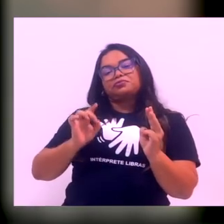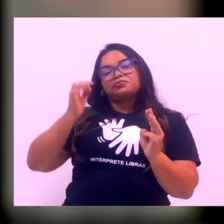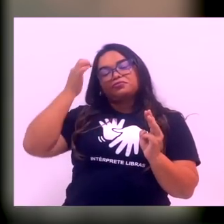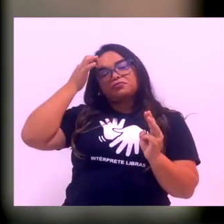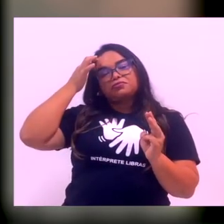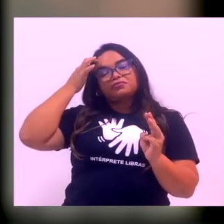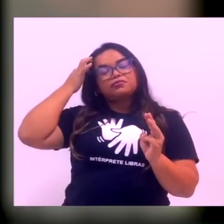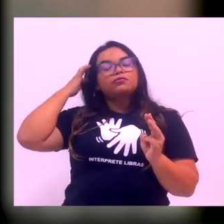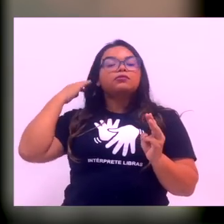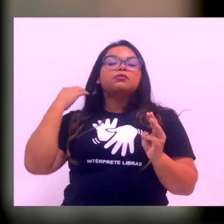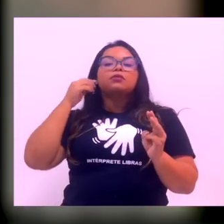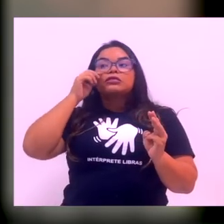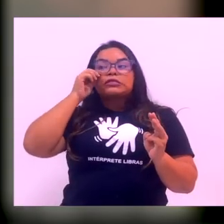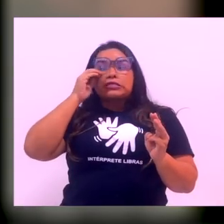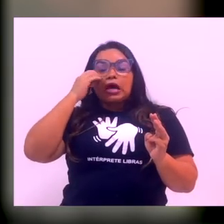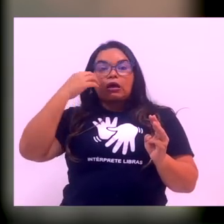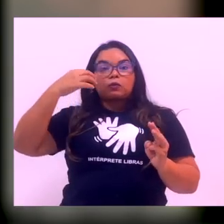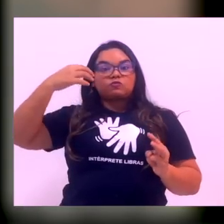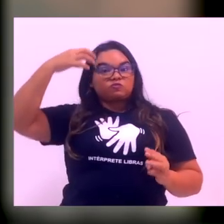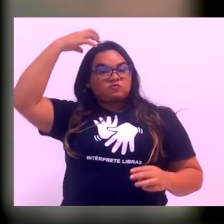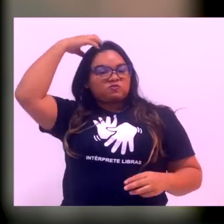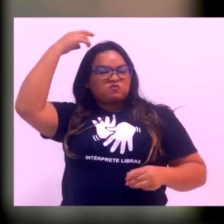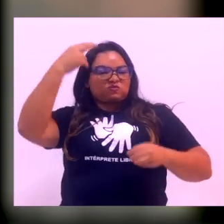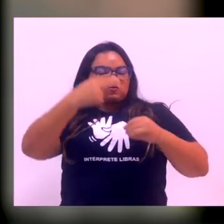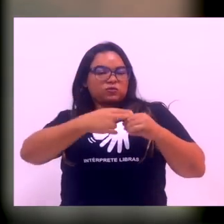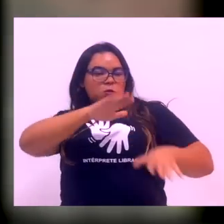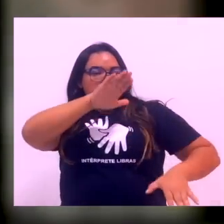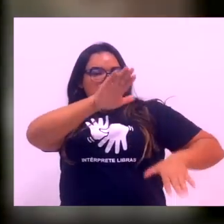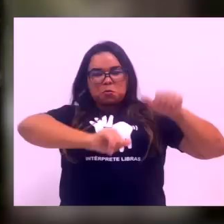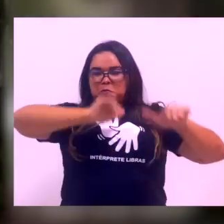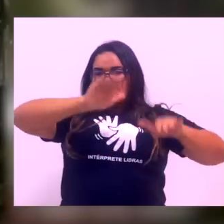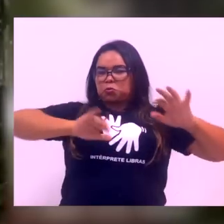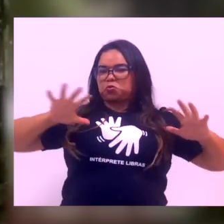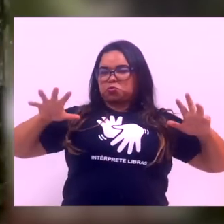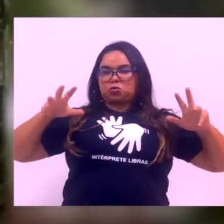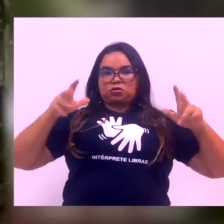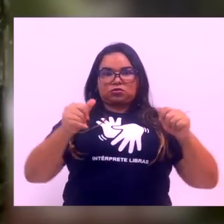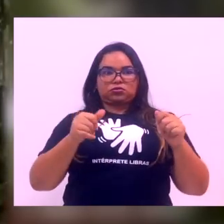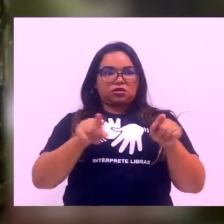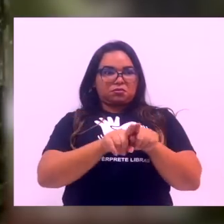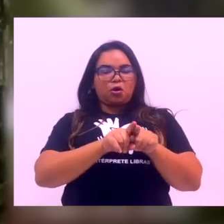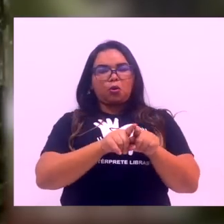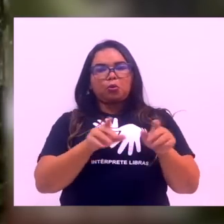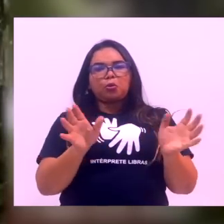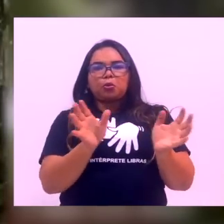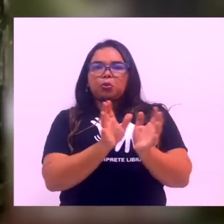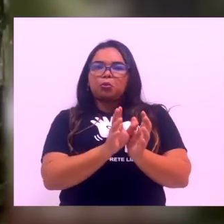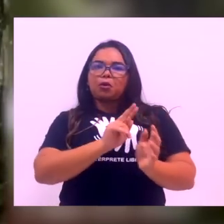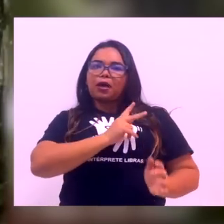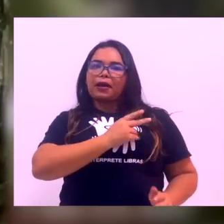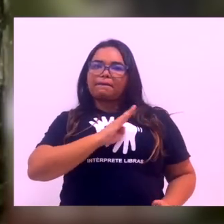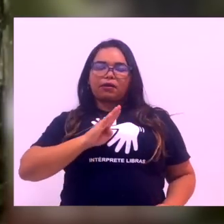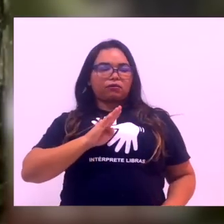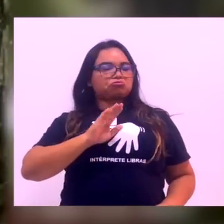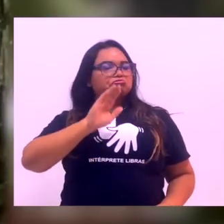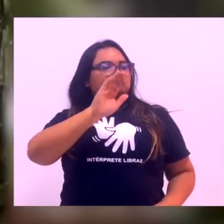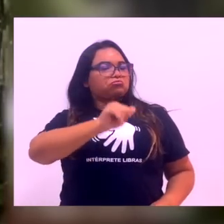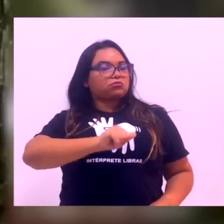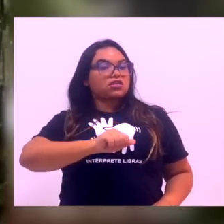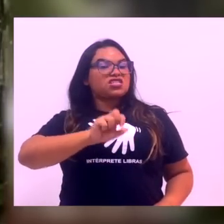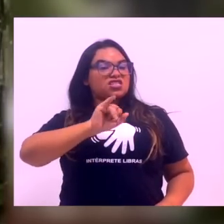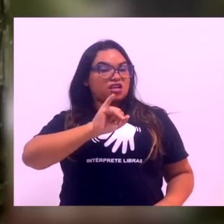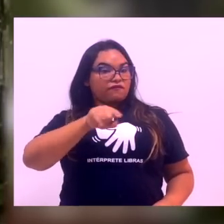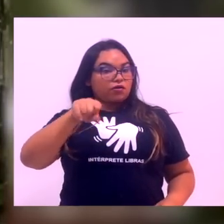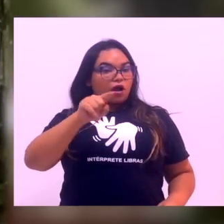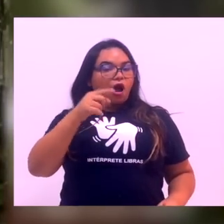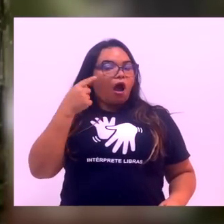nós não serviremos aos teus deuses. Assim, ele chamou a todos, incluindo os hebreus, que tinham interpretado esta